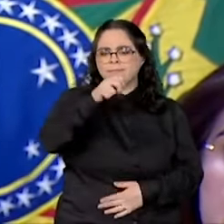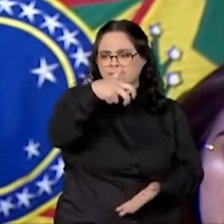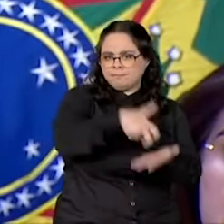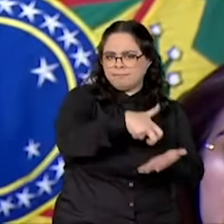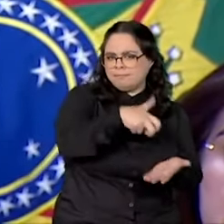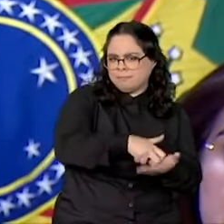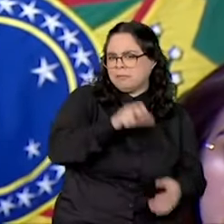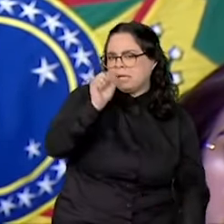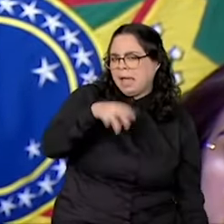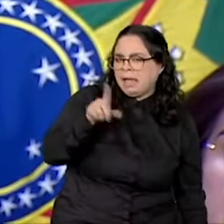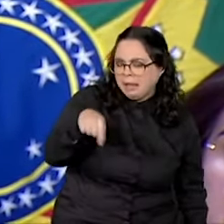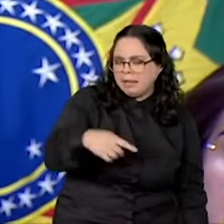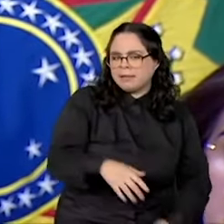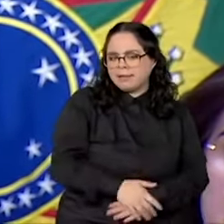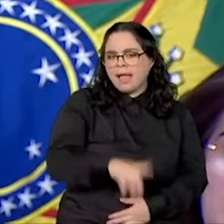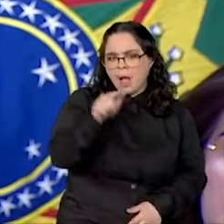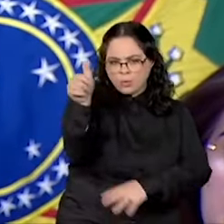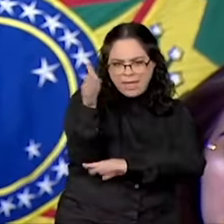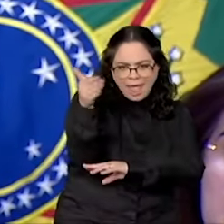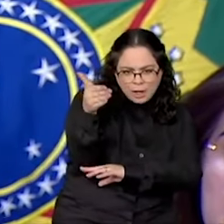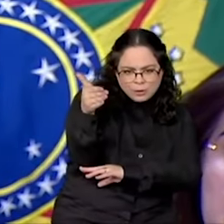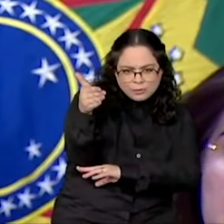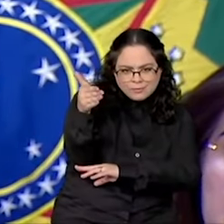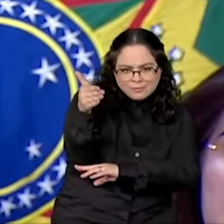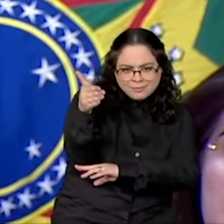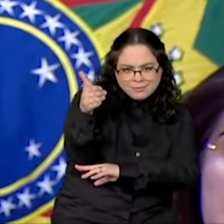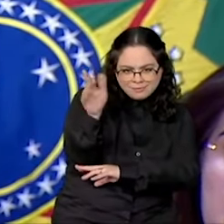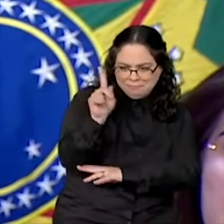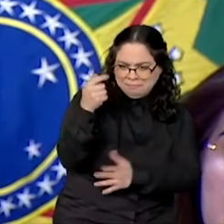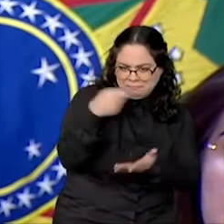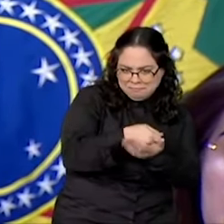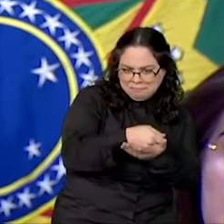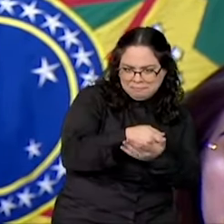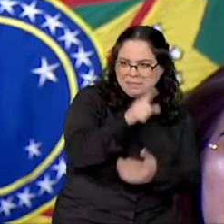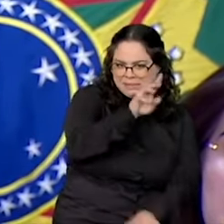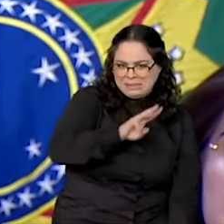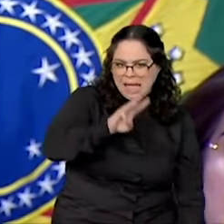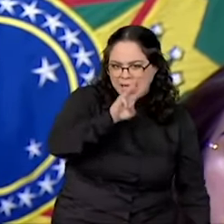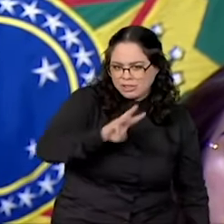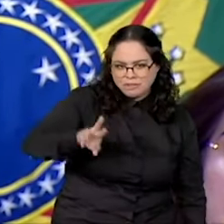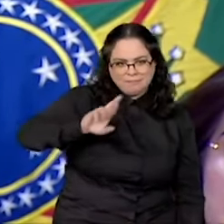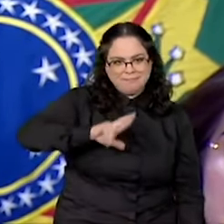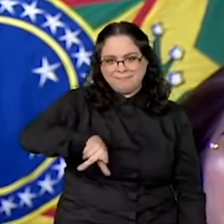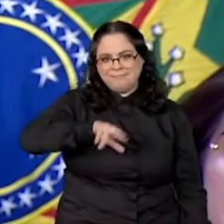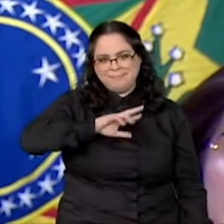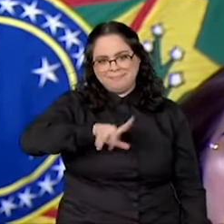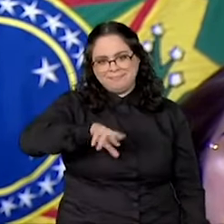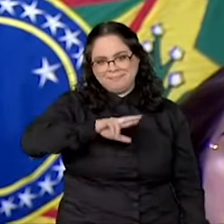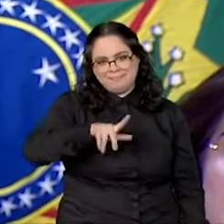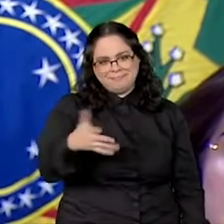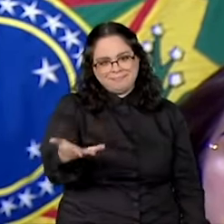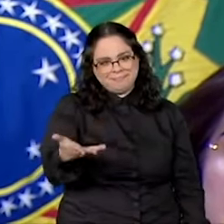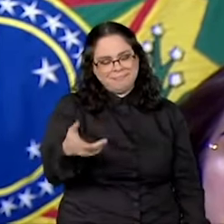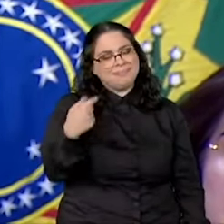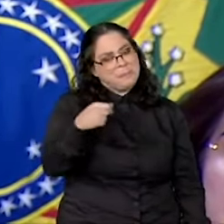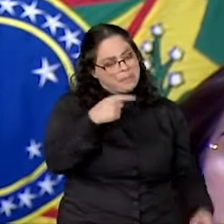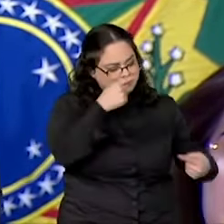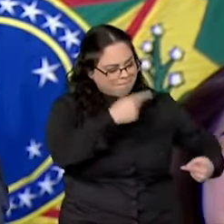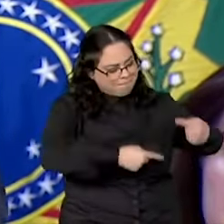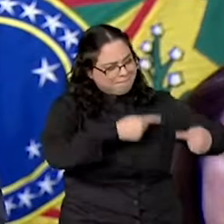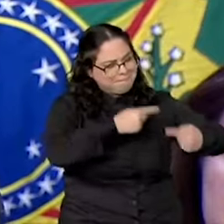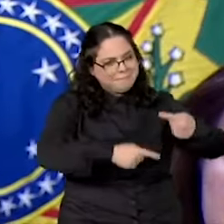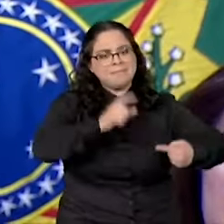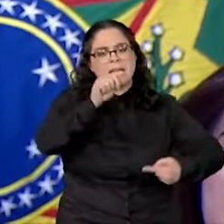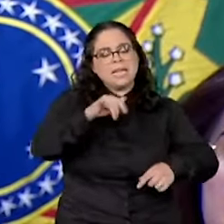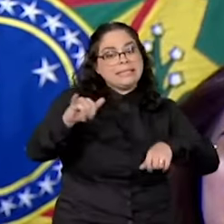punido? É o hotel? É o site? Então, nós temos que discutir, pelo menos